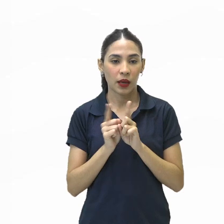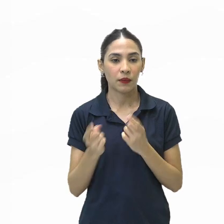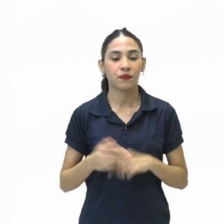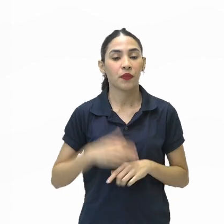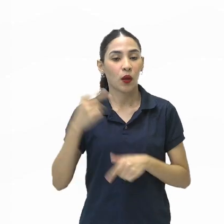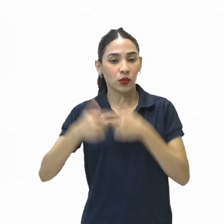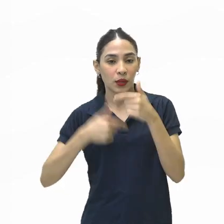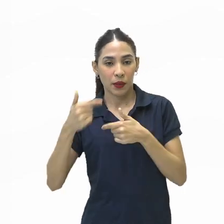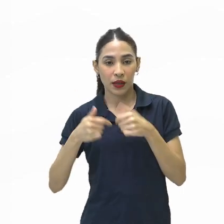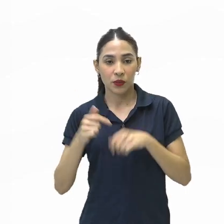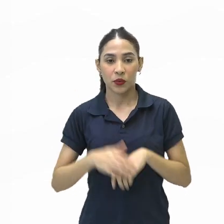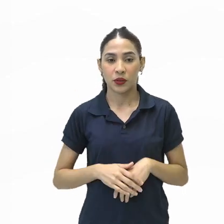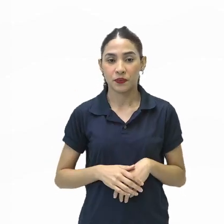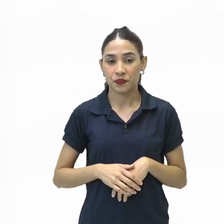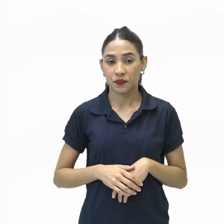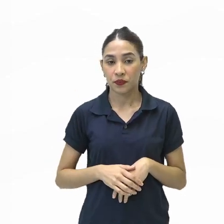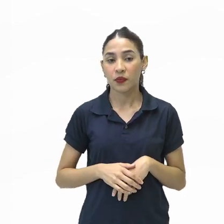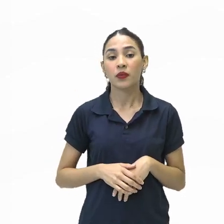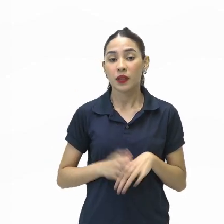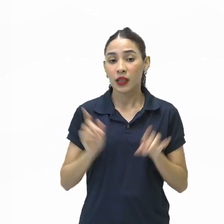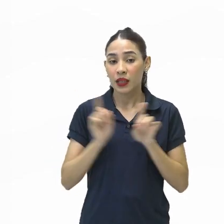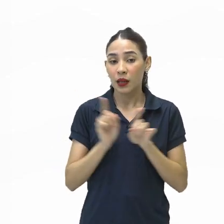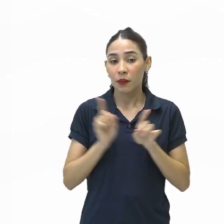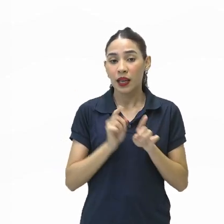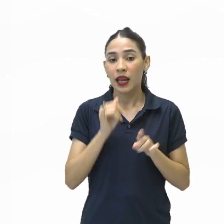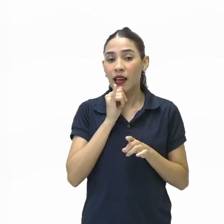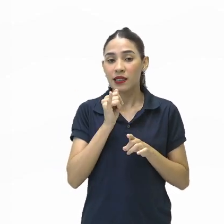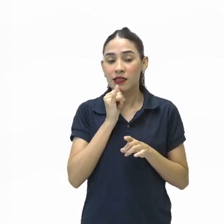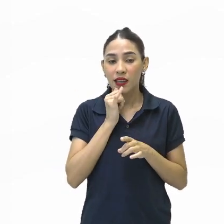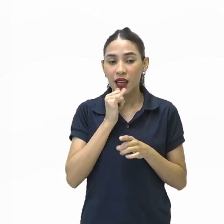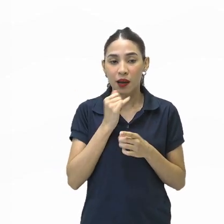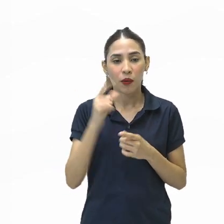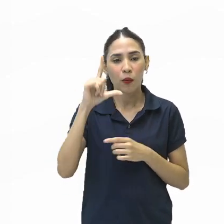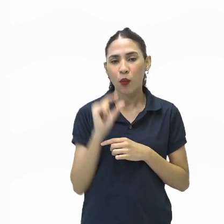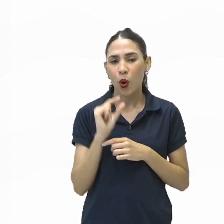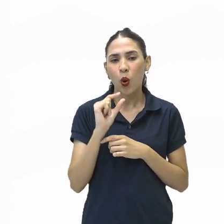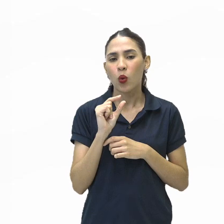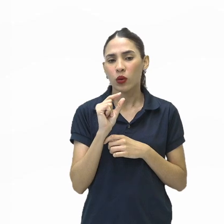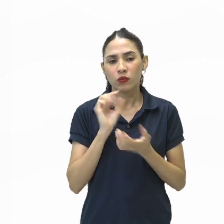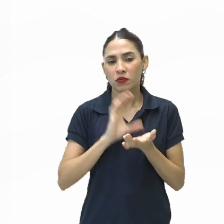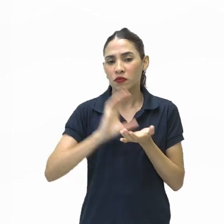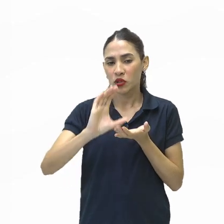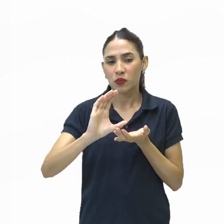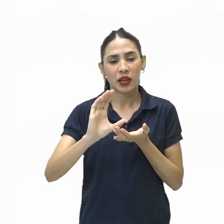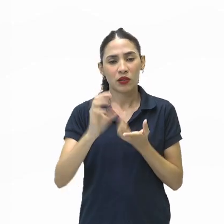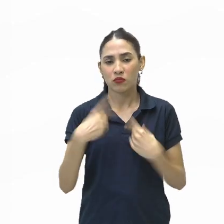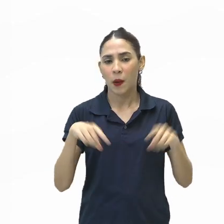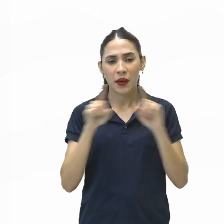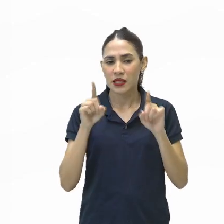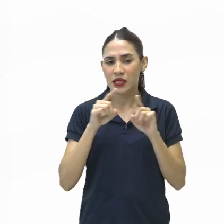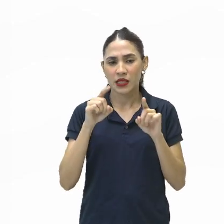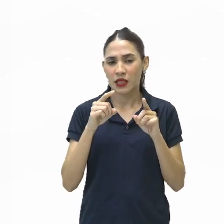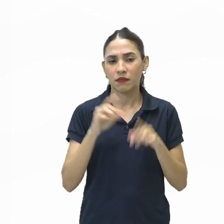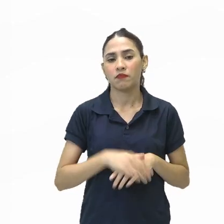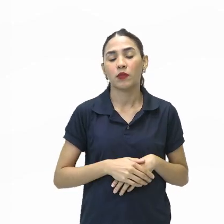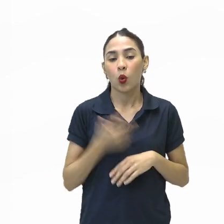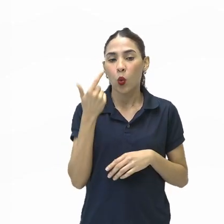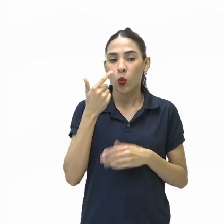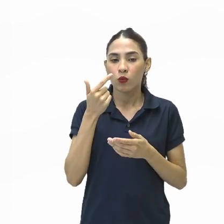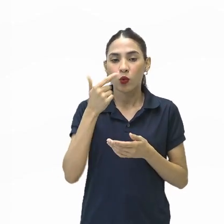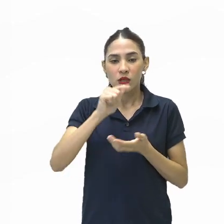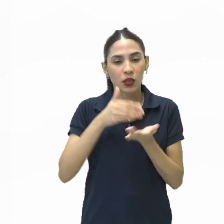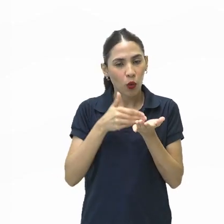esses trabalhadores e baixo custo de entrada, né? Não precisam investir tanto para começar